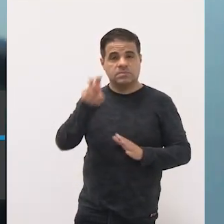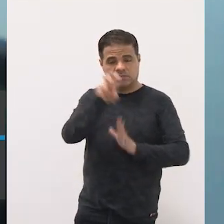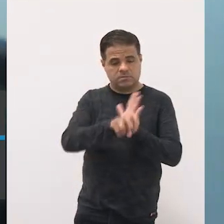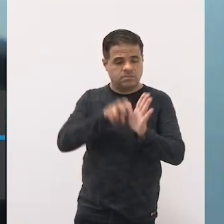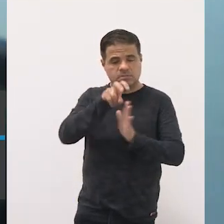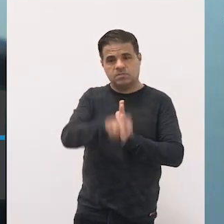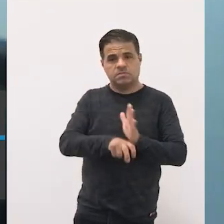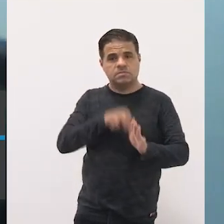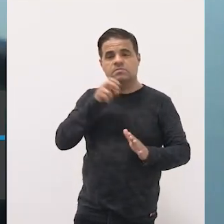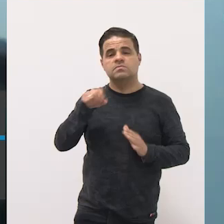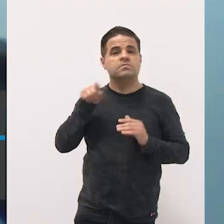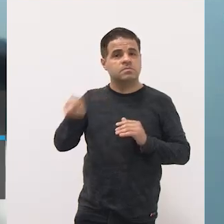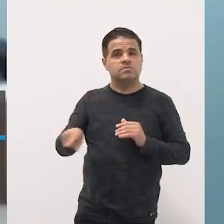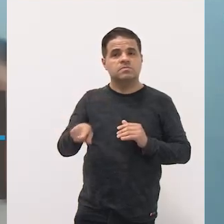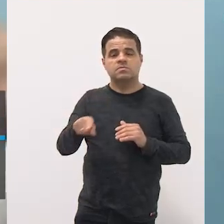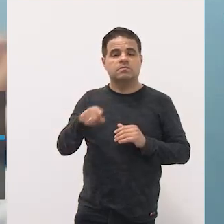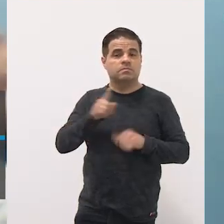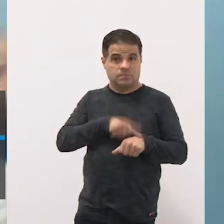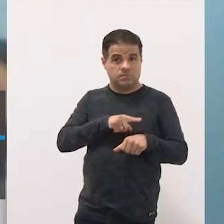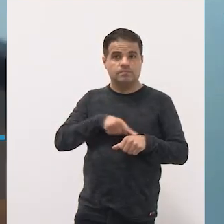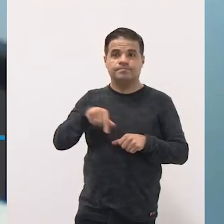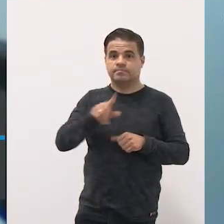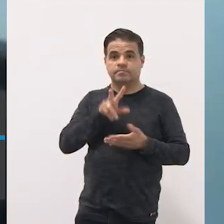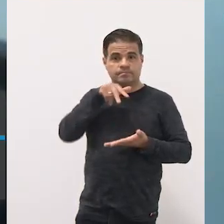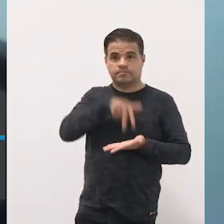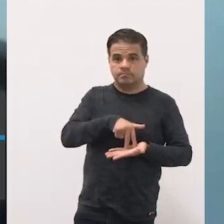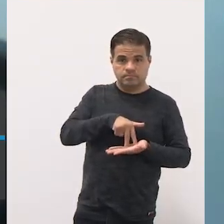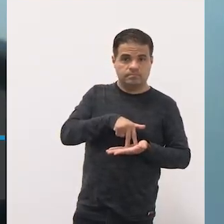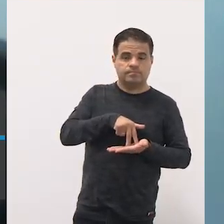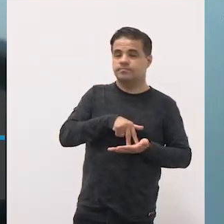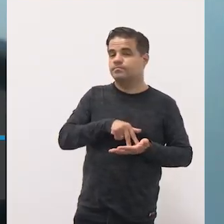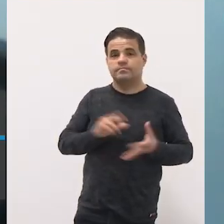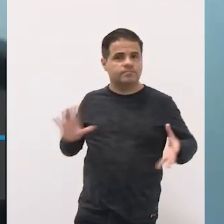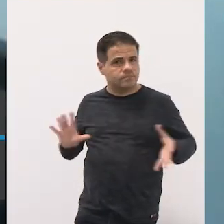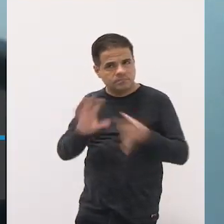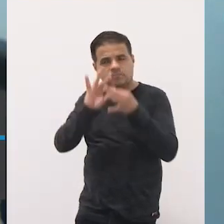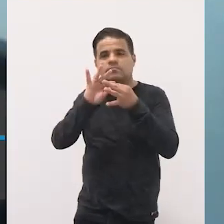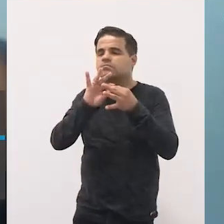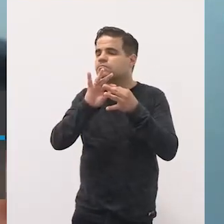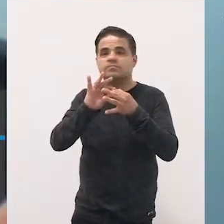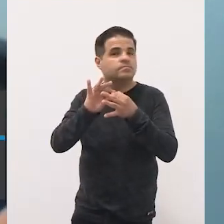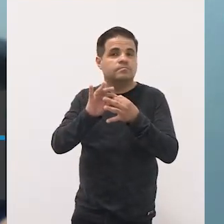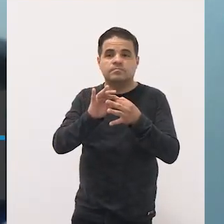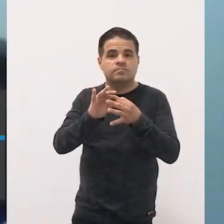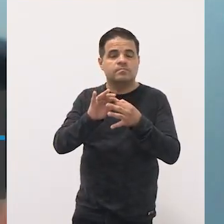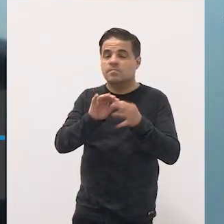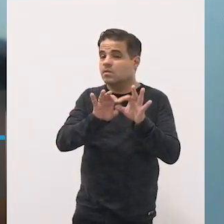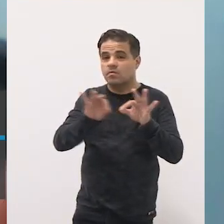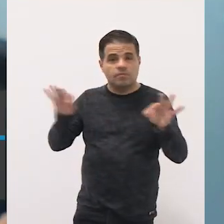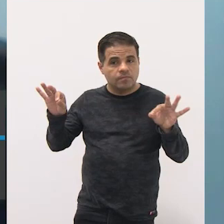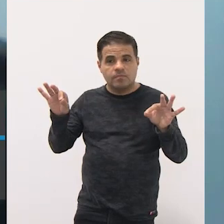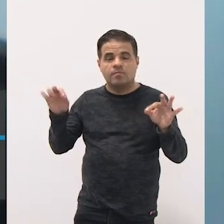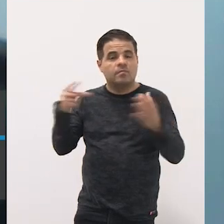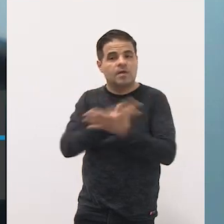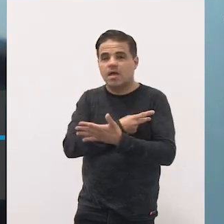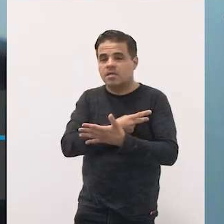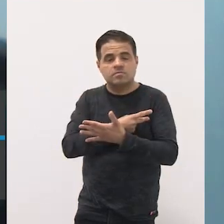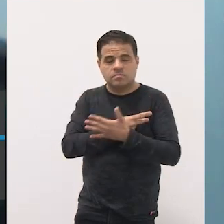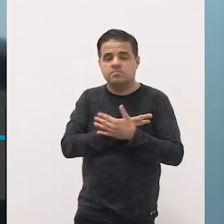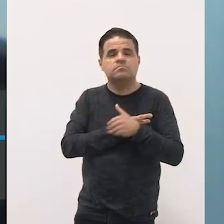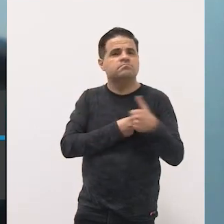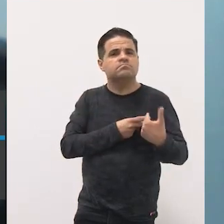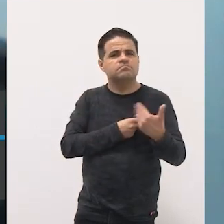delas, a hora que ela estava lá no palco, foi ligado um fio no fio errado. Foi ligado um fio no fio